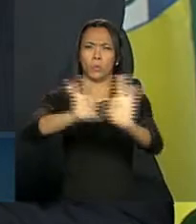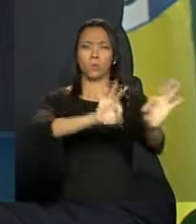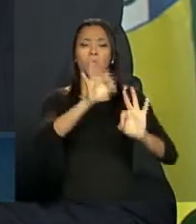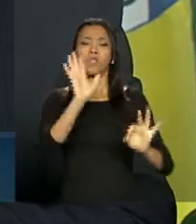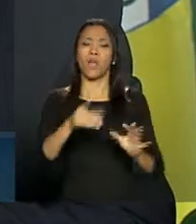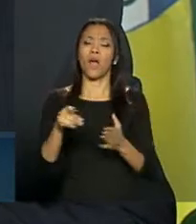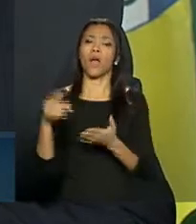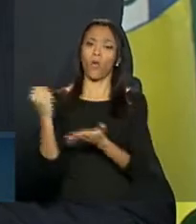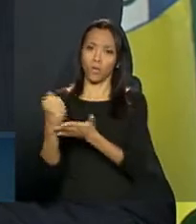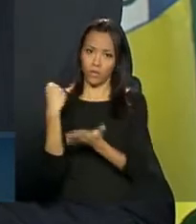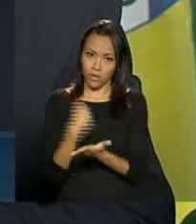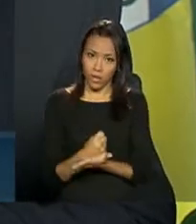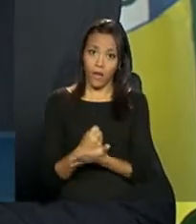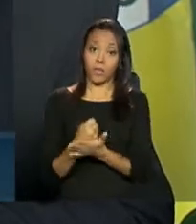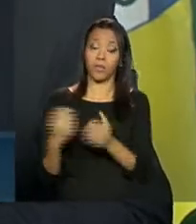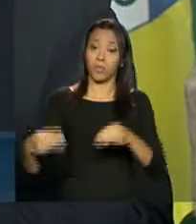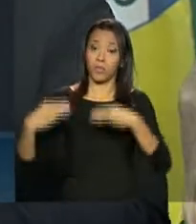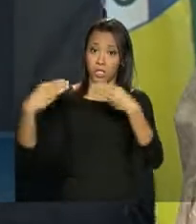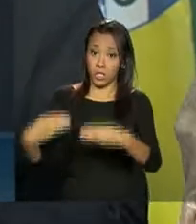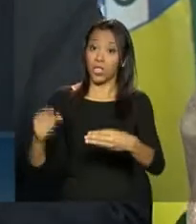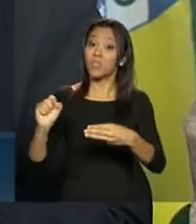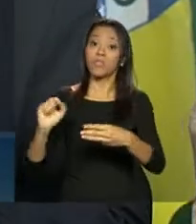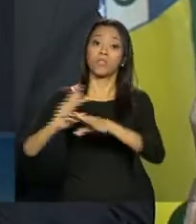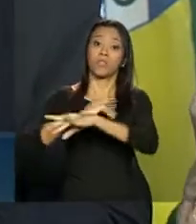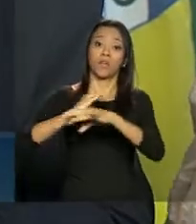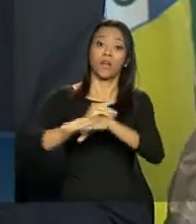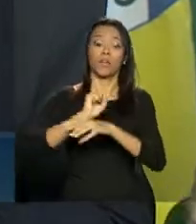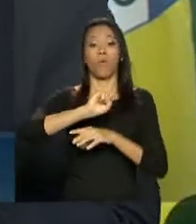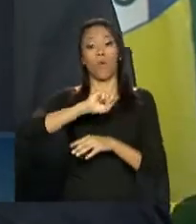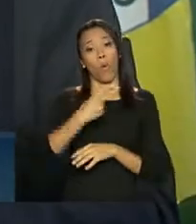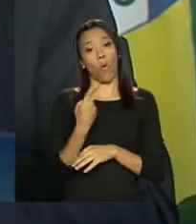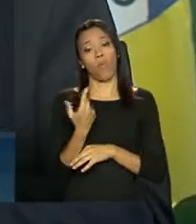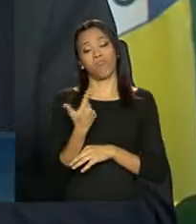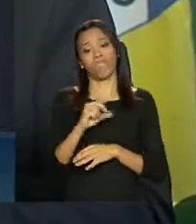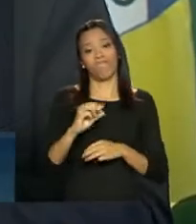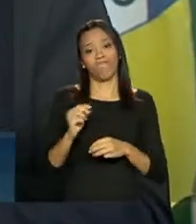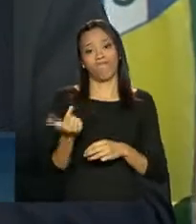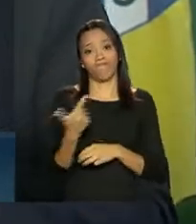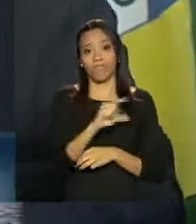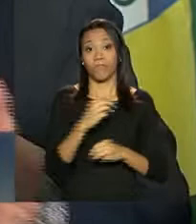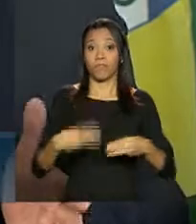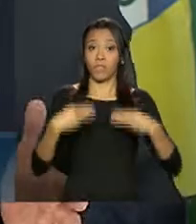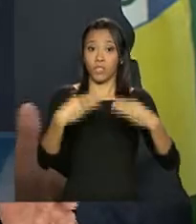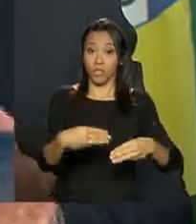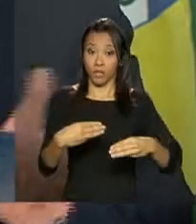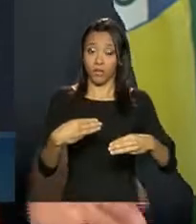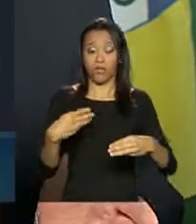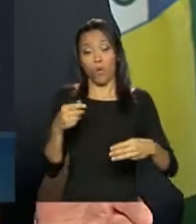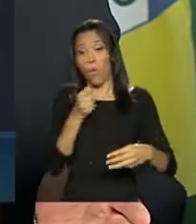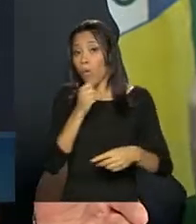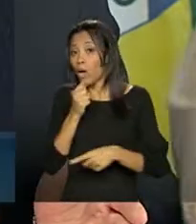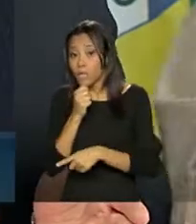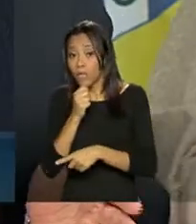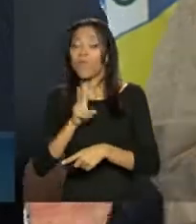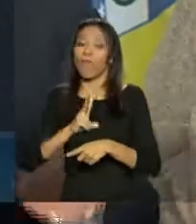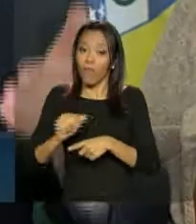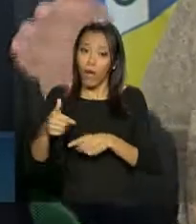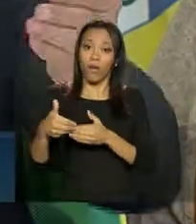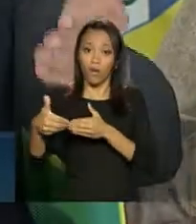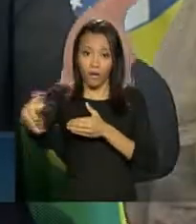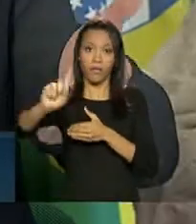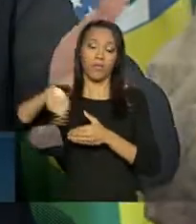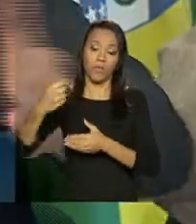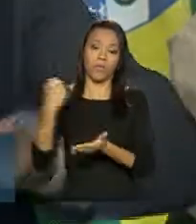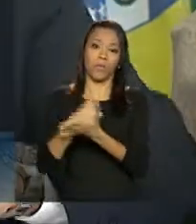contratadas pelo Ministério das cidades ou Elas serão contratadas ainda pelo Ministério das cidades ou algumas